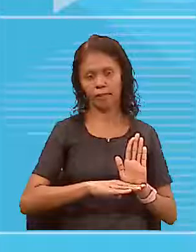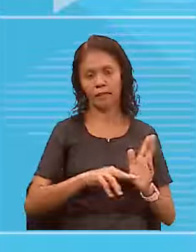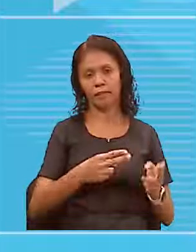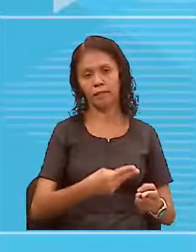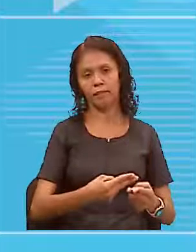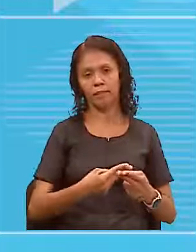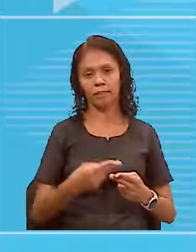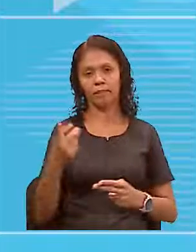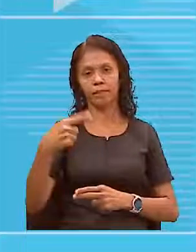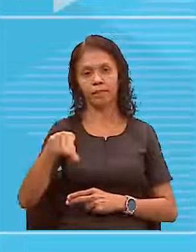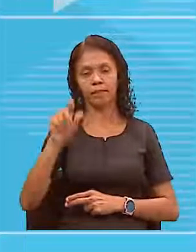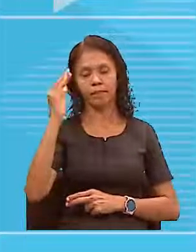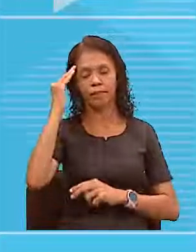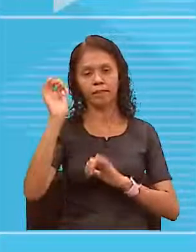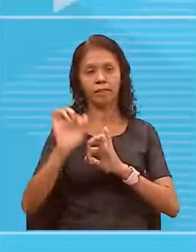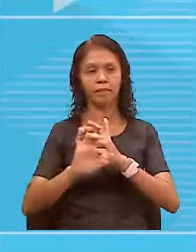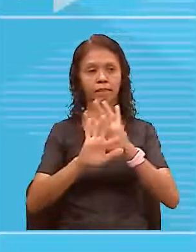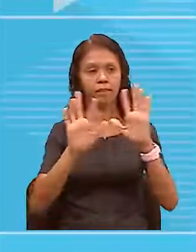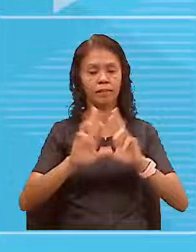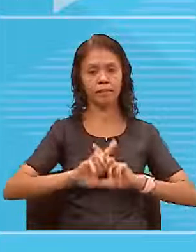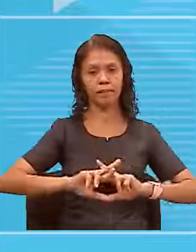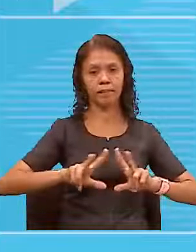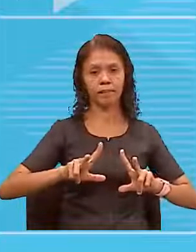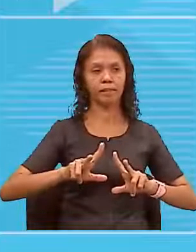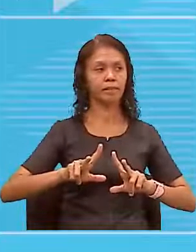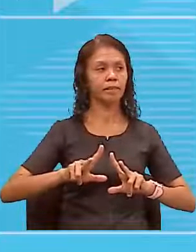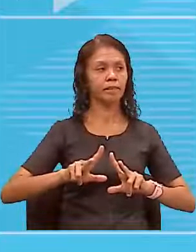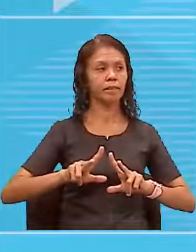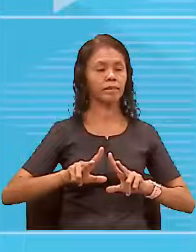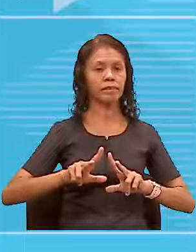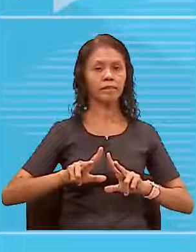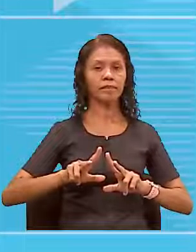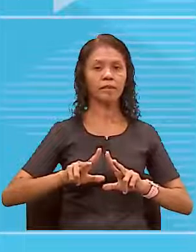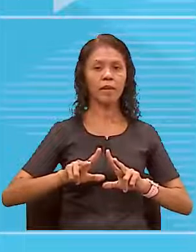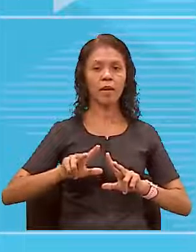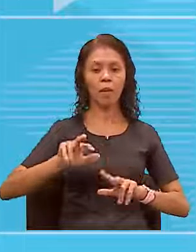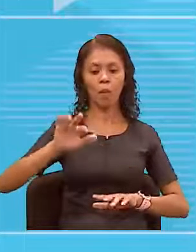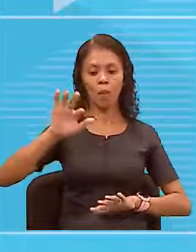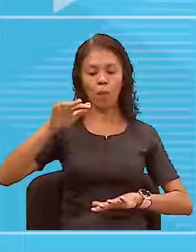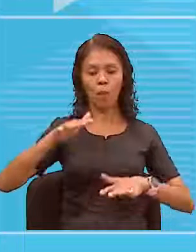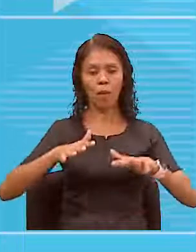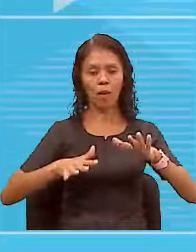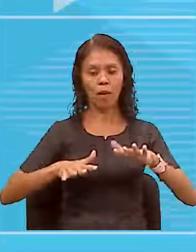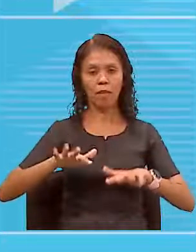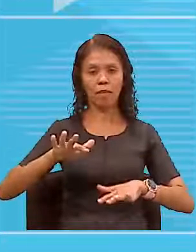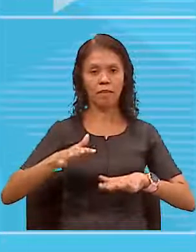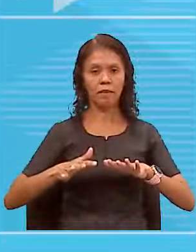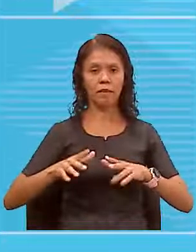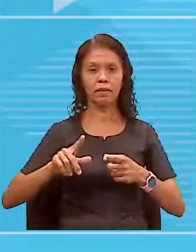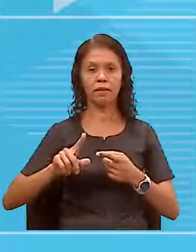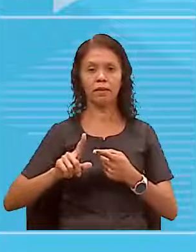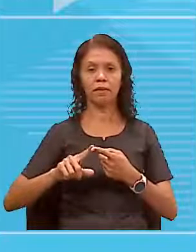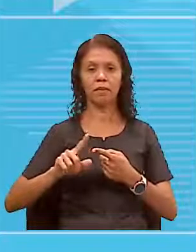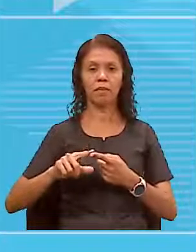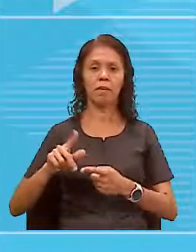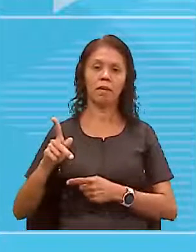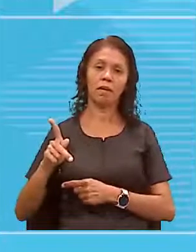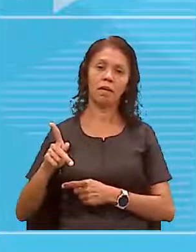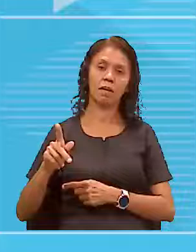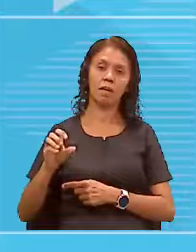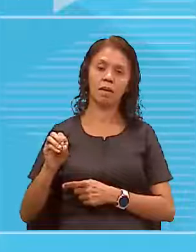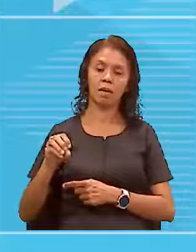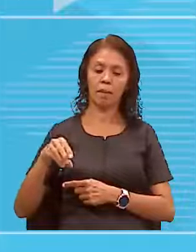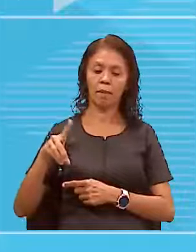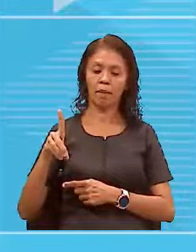Peguei uma lista para vocês entenderem melhor a diferença entre uma média aritmética simples e a ponderada. O aluno e as